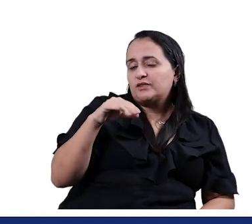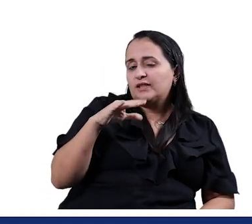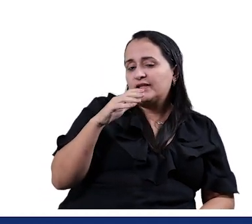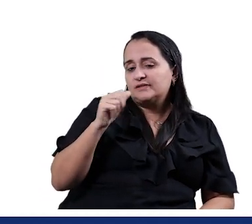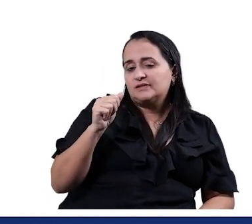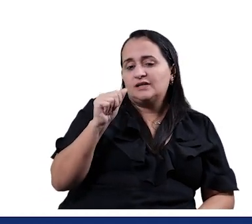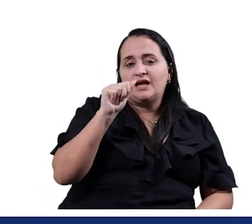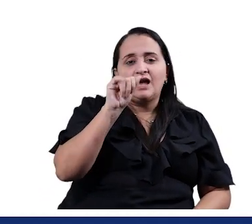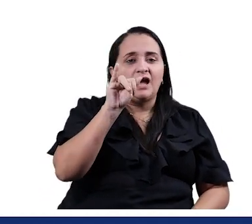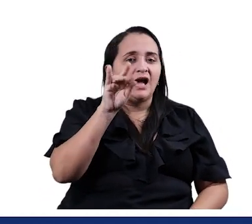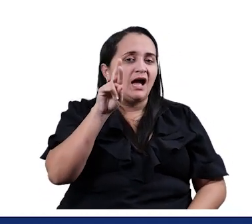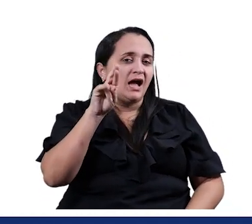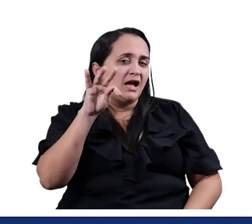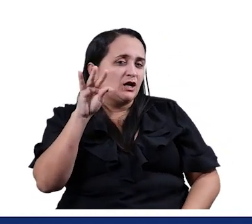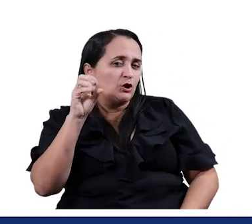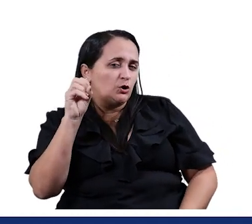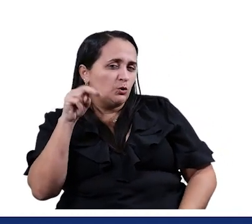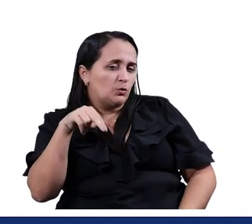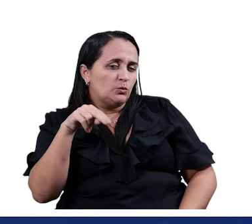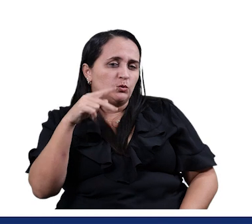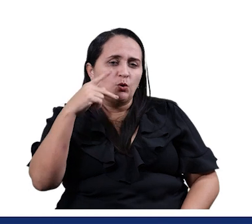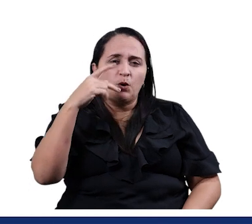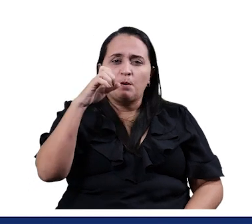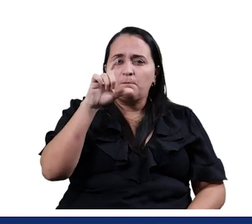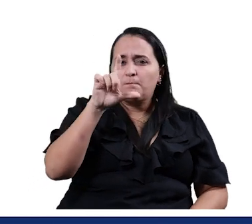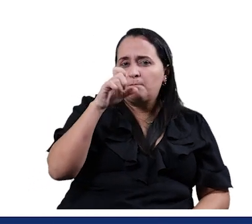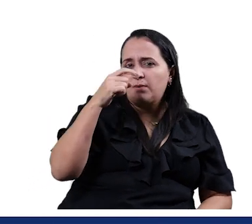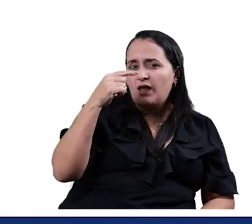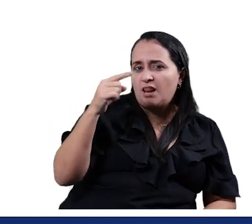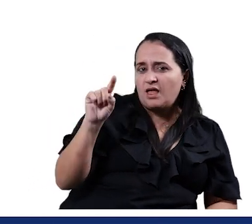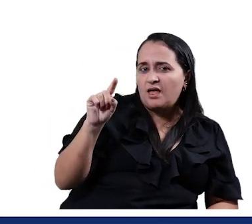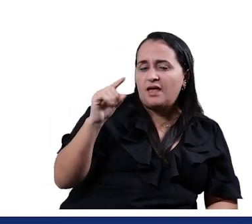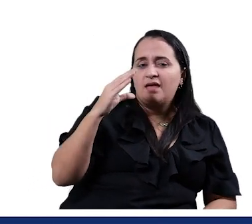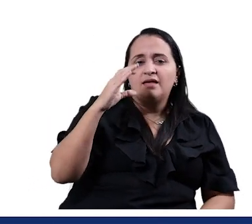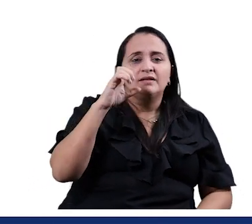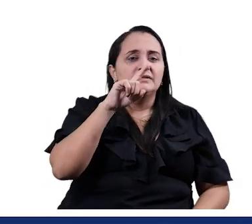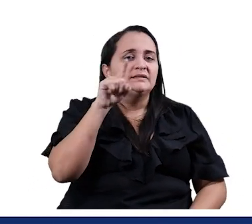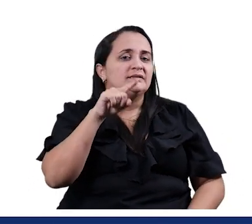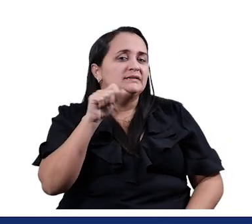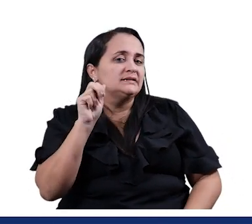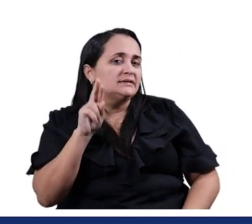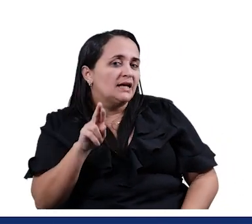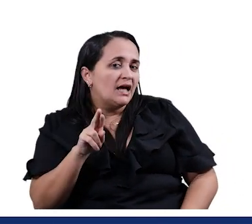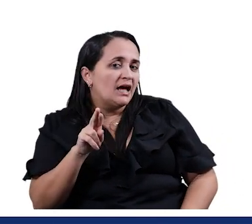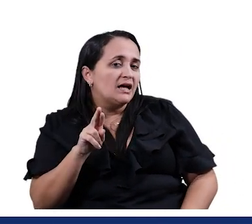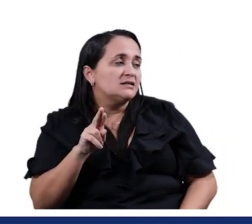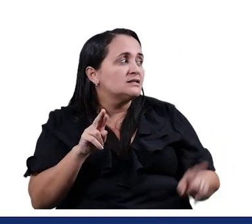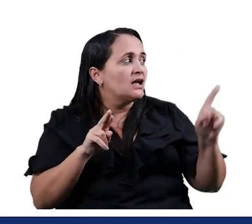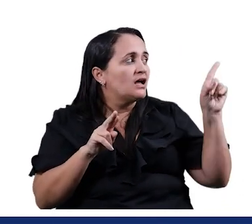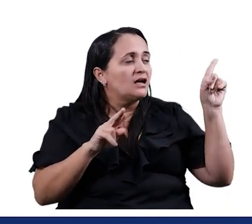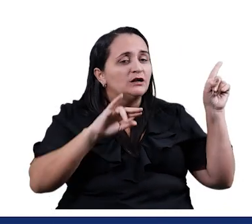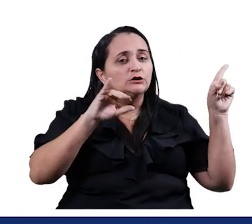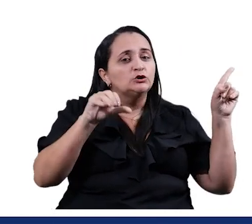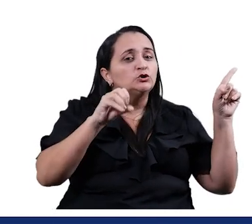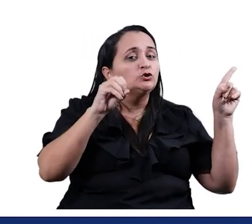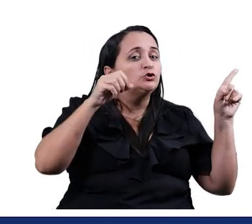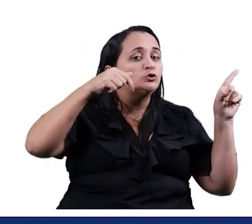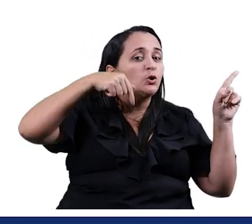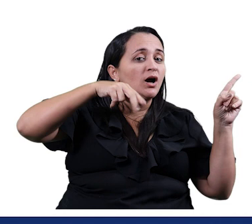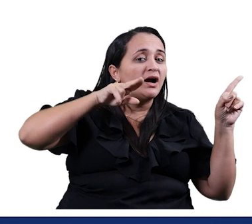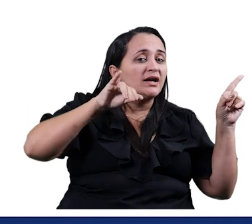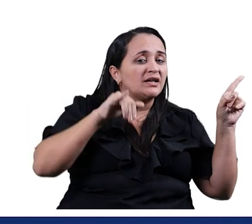tem Ayrton Senna, tem Pelé, César Cielo, Joaquim